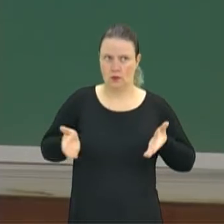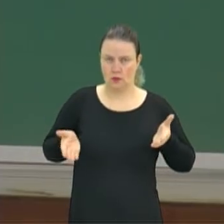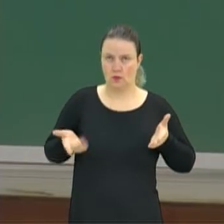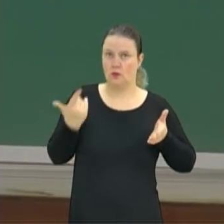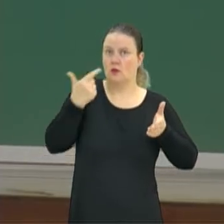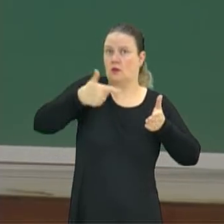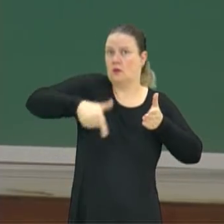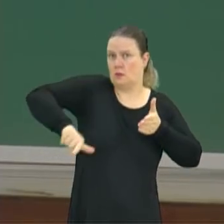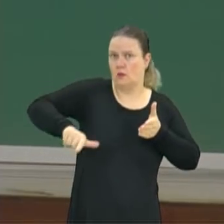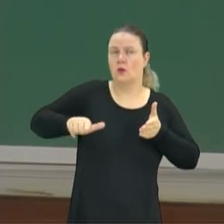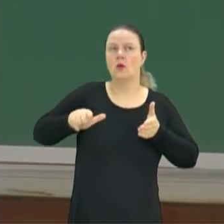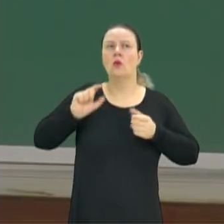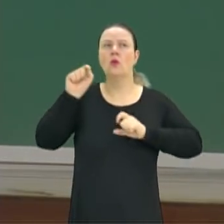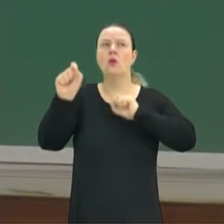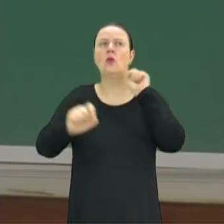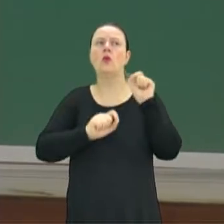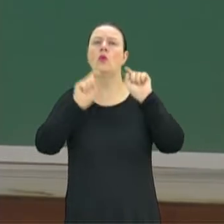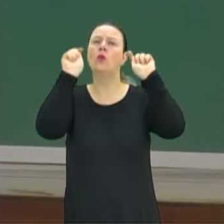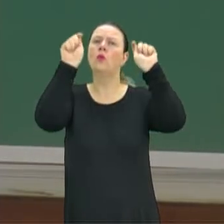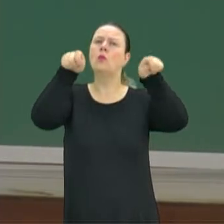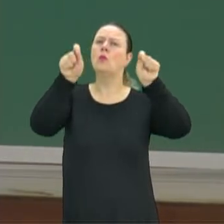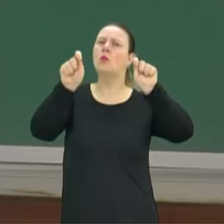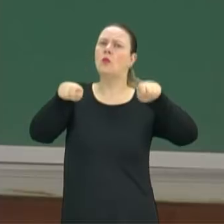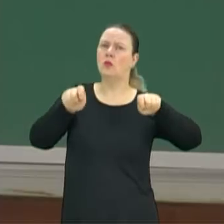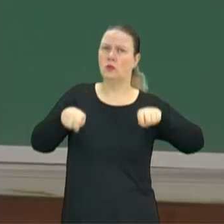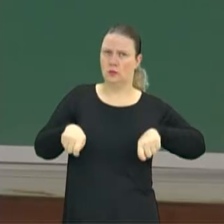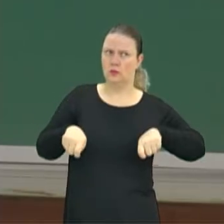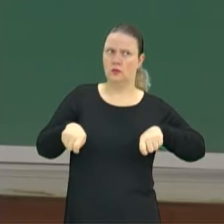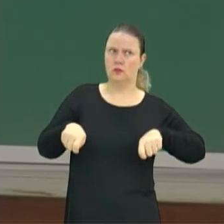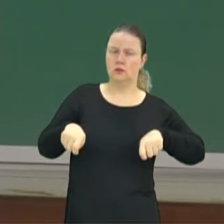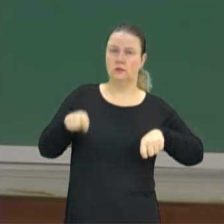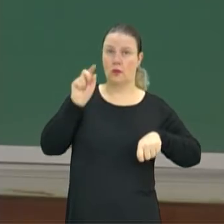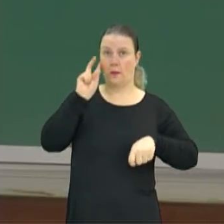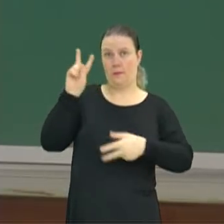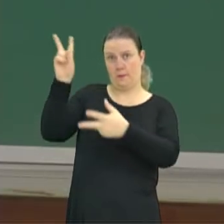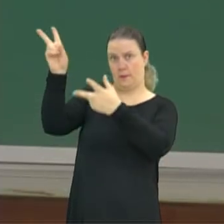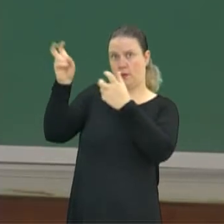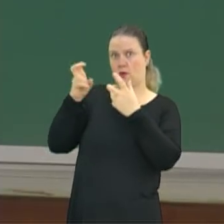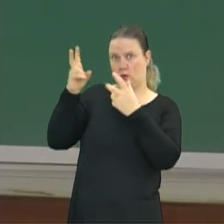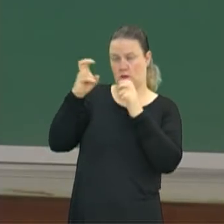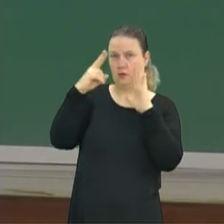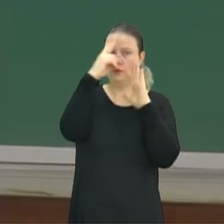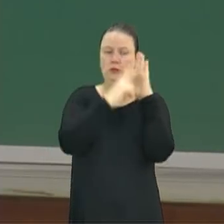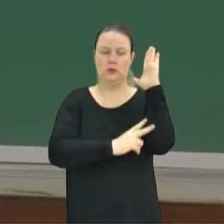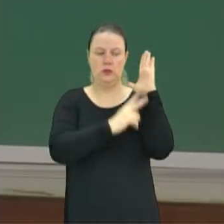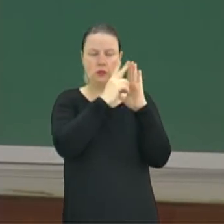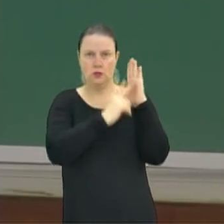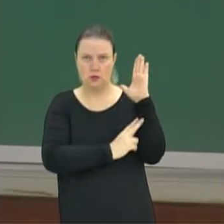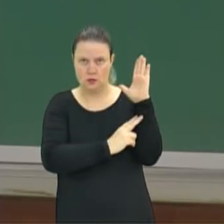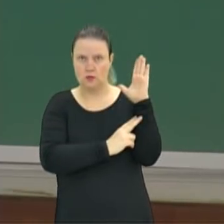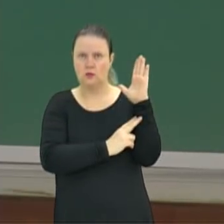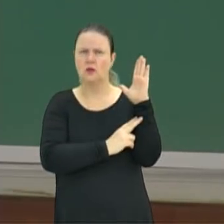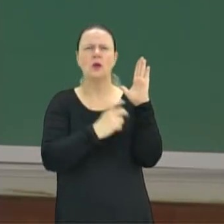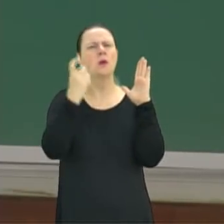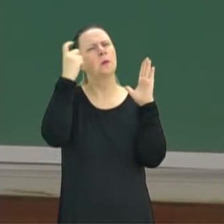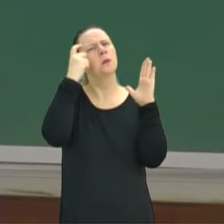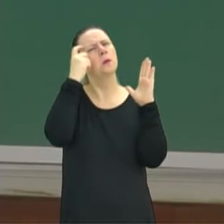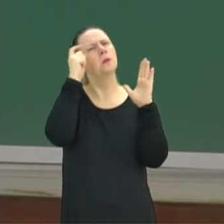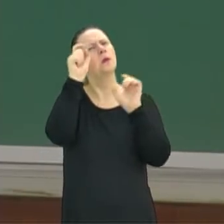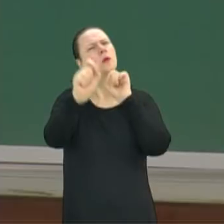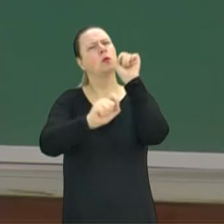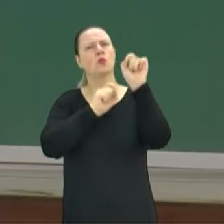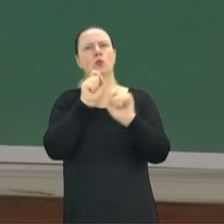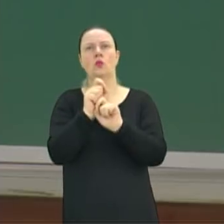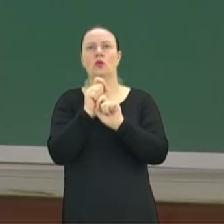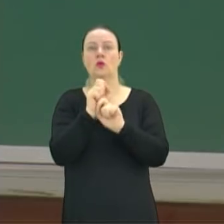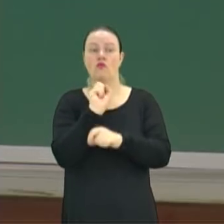alimentar e coloquei aqui as possíveis concentrações. Então vejam essa cadeia e pensem para mim, qual que você acha que vai ser a